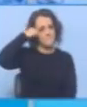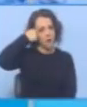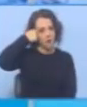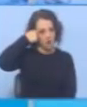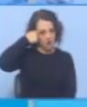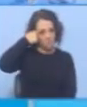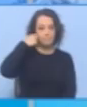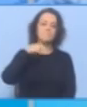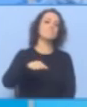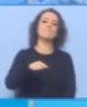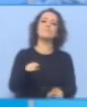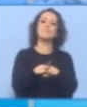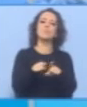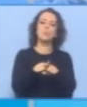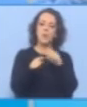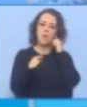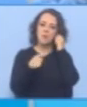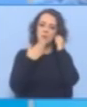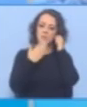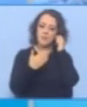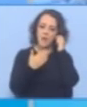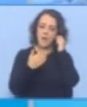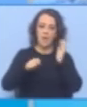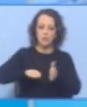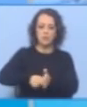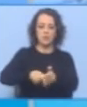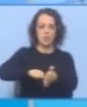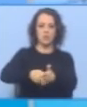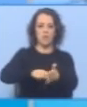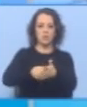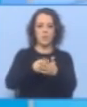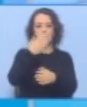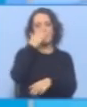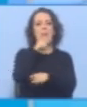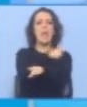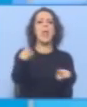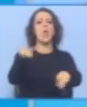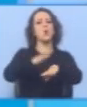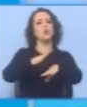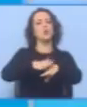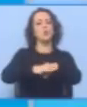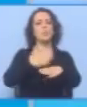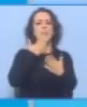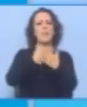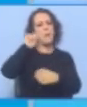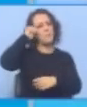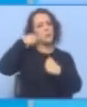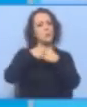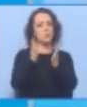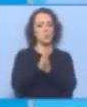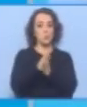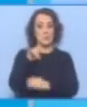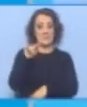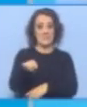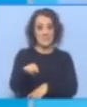até assenta muito num discurso de hostilidade para com os imigrantes, como se fossem a origem de todos os males. Esta corrente está a ganhar cada